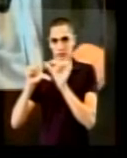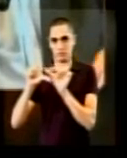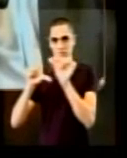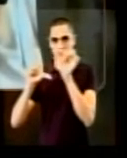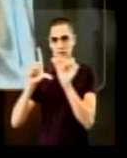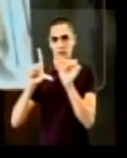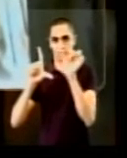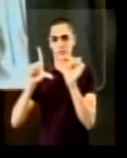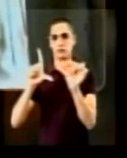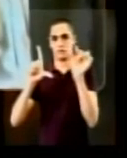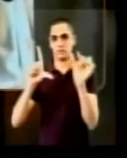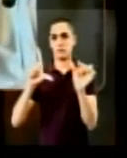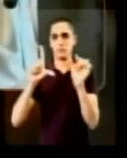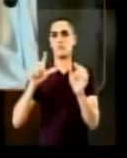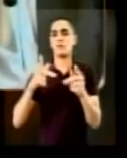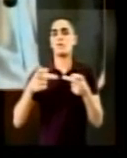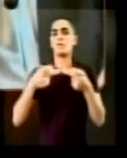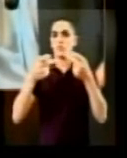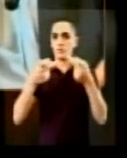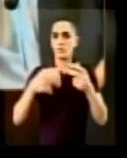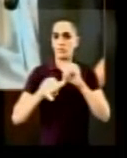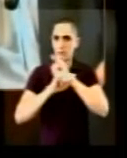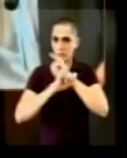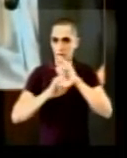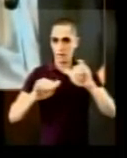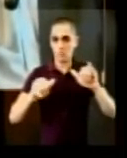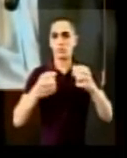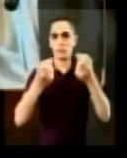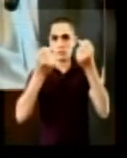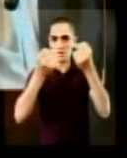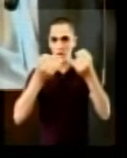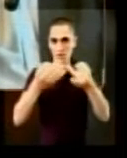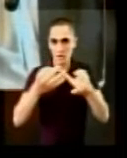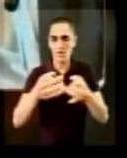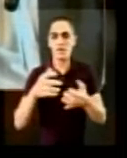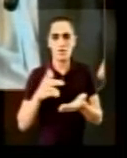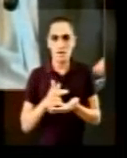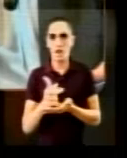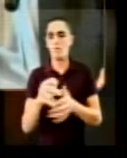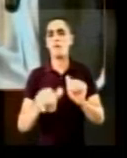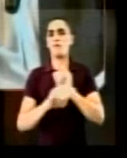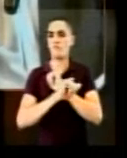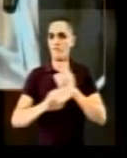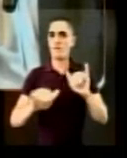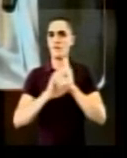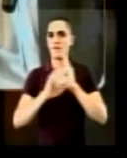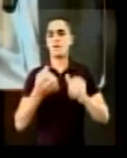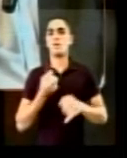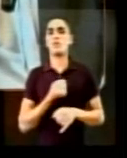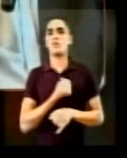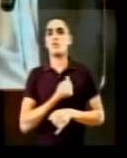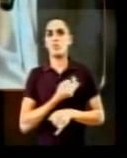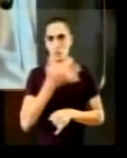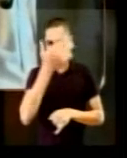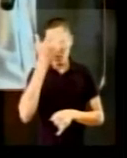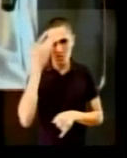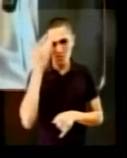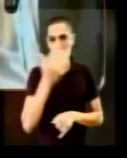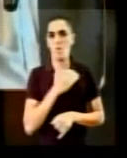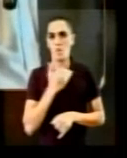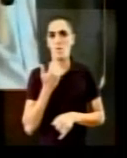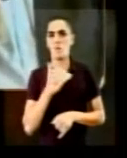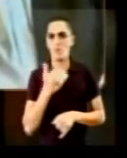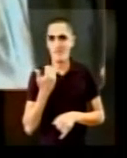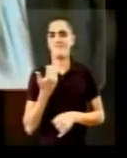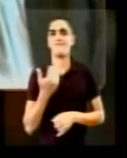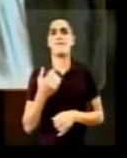afirmado insistentemente, que esses óbitos são resíduos do nosso pico, onde nós tínhamos